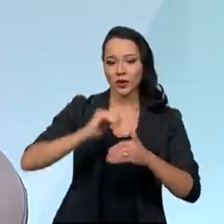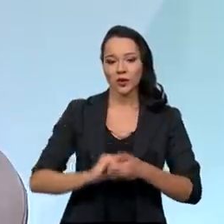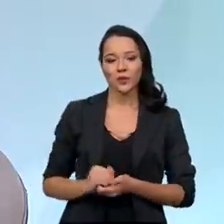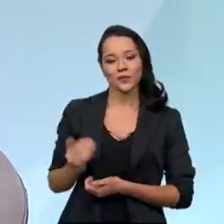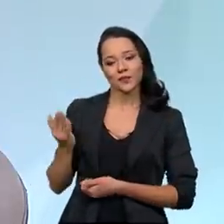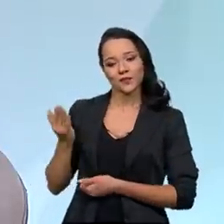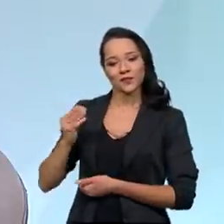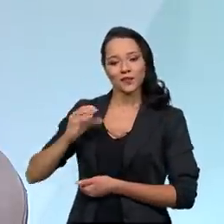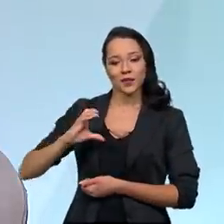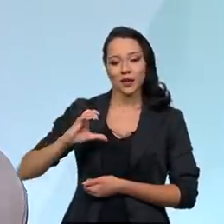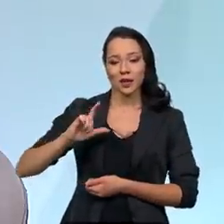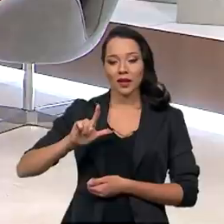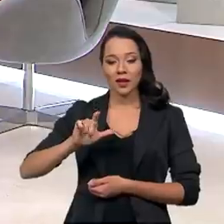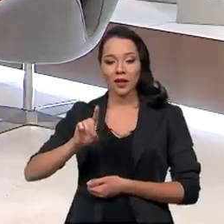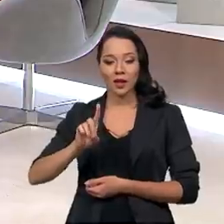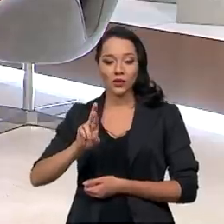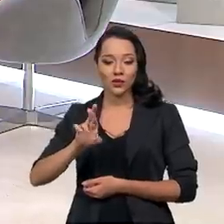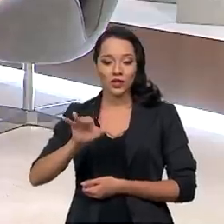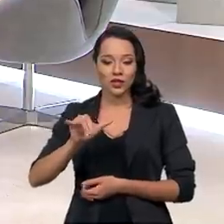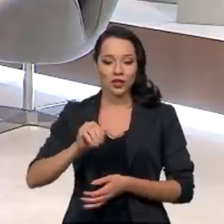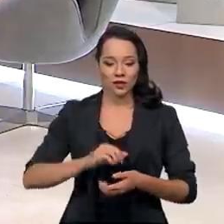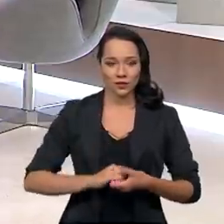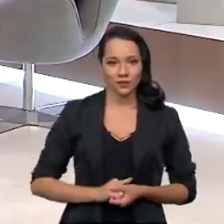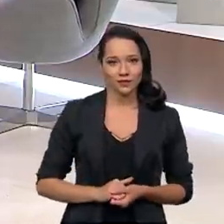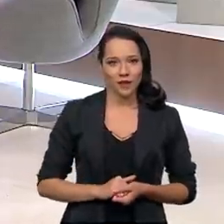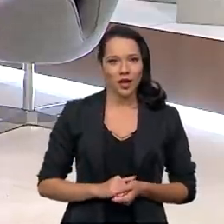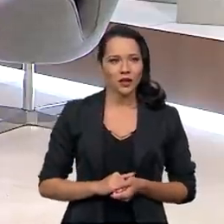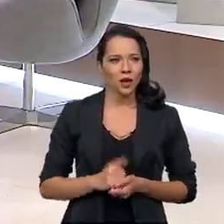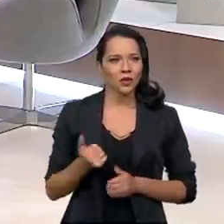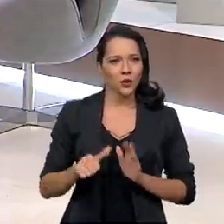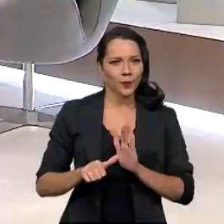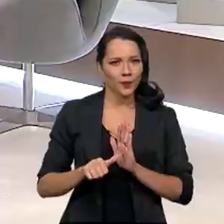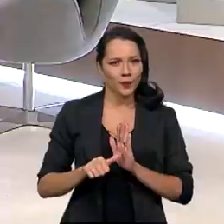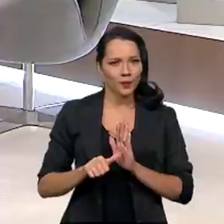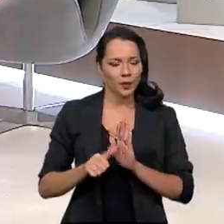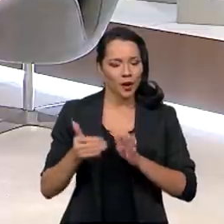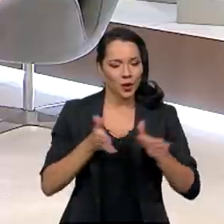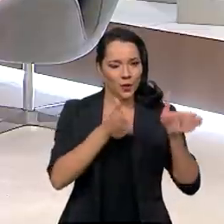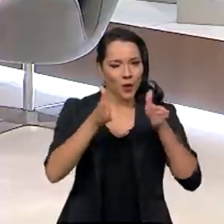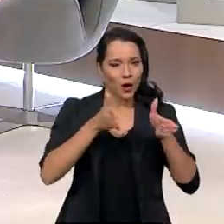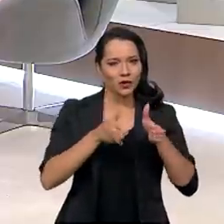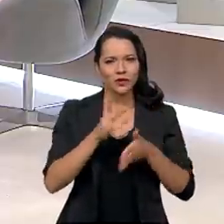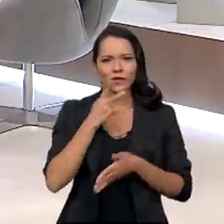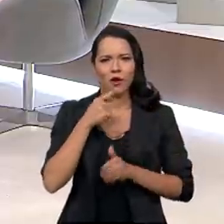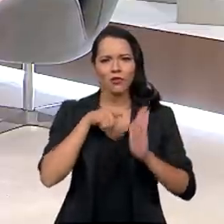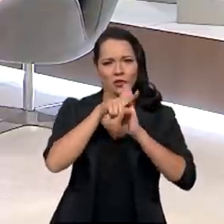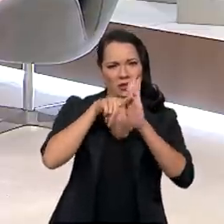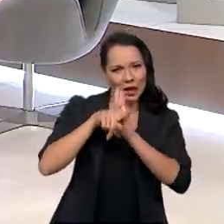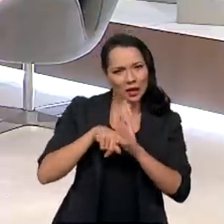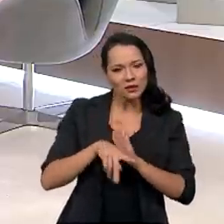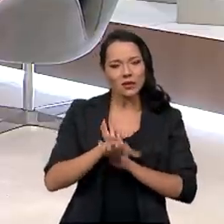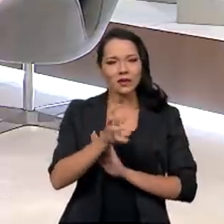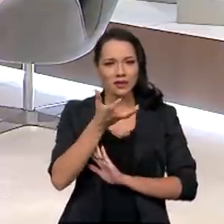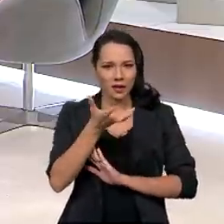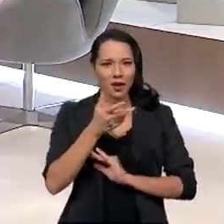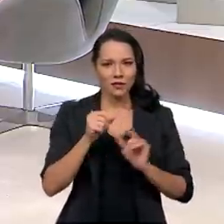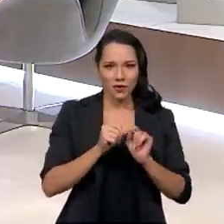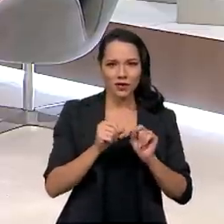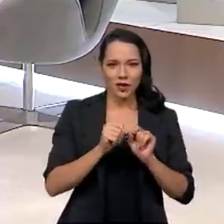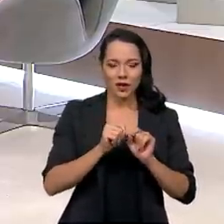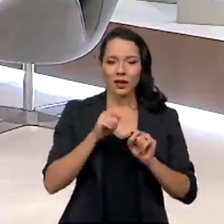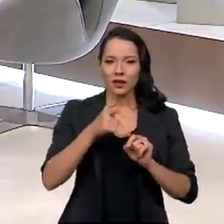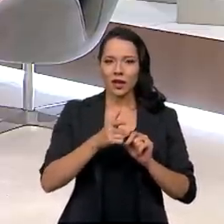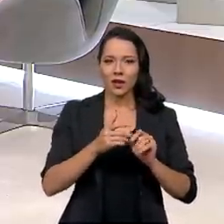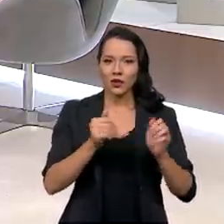Cláudia Queda de Toledo. Presidente, no primeiro bloco a gente encerrou falando do censo que a senhora quer promover ali à frente